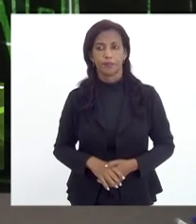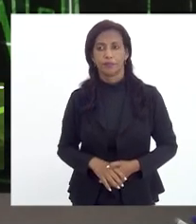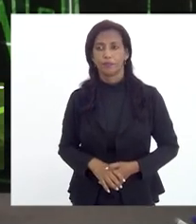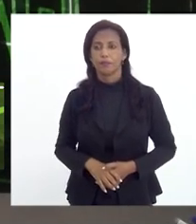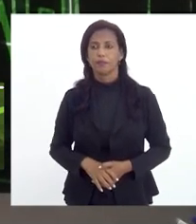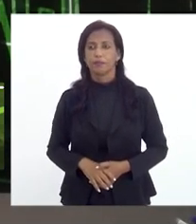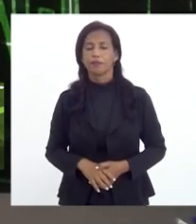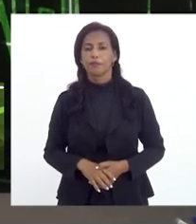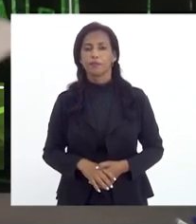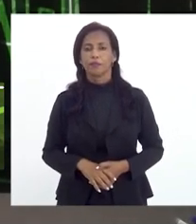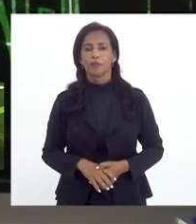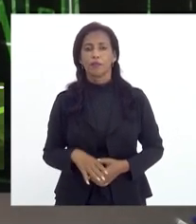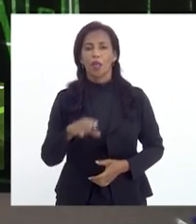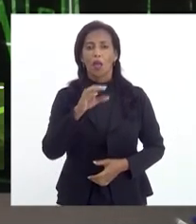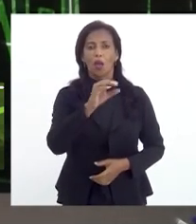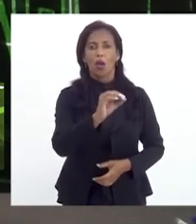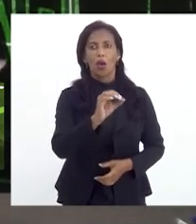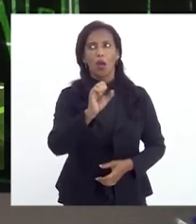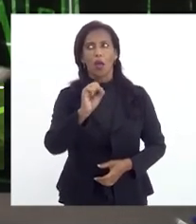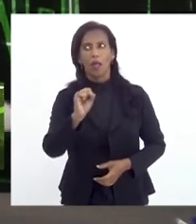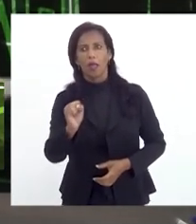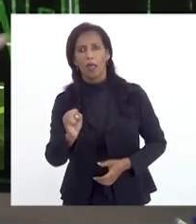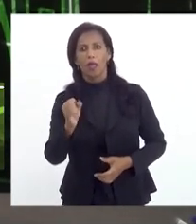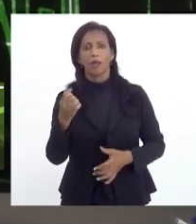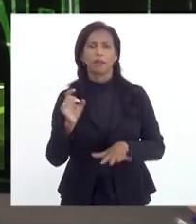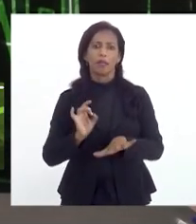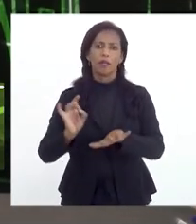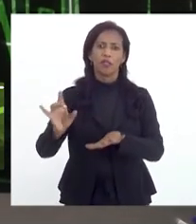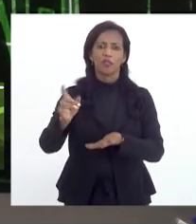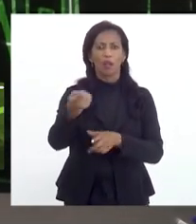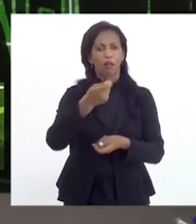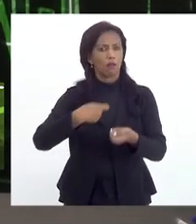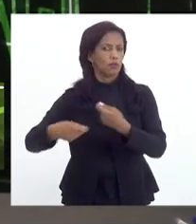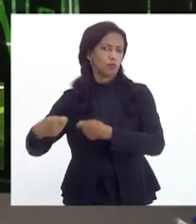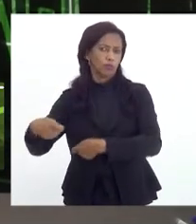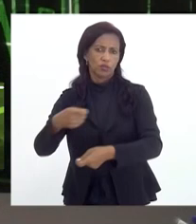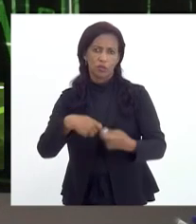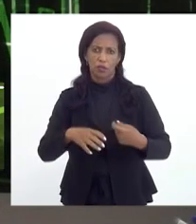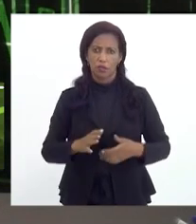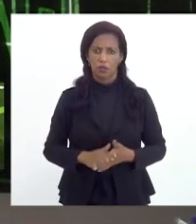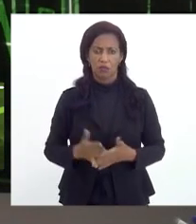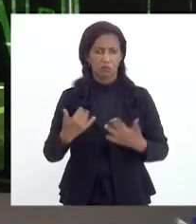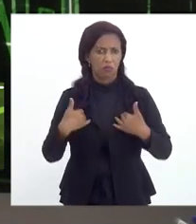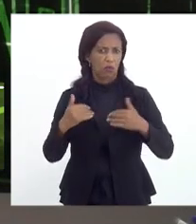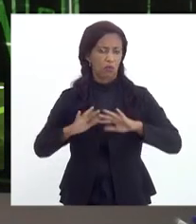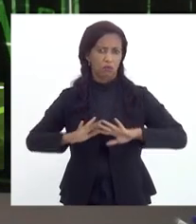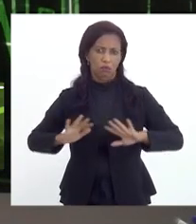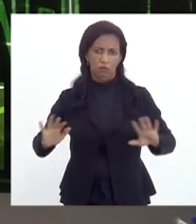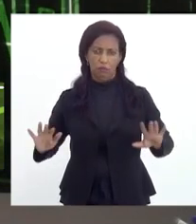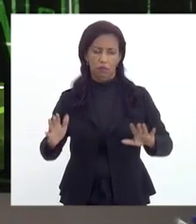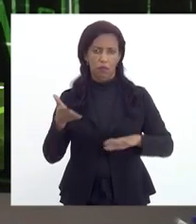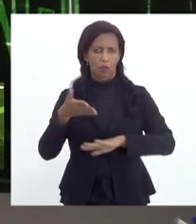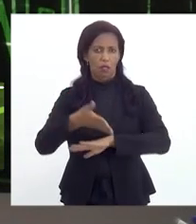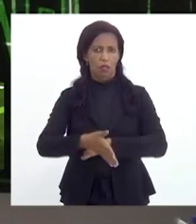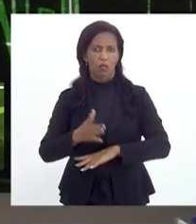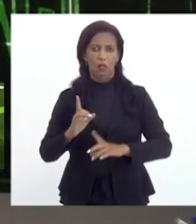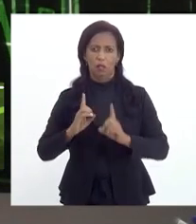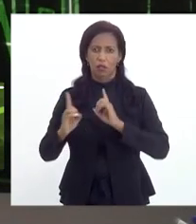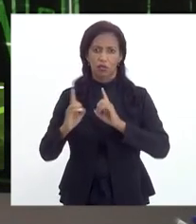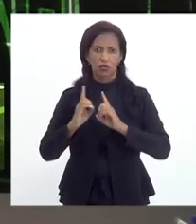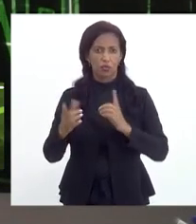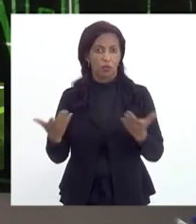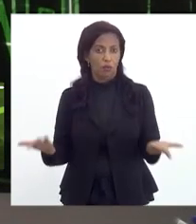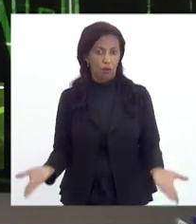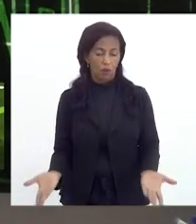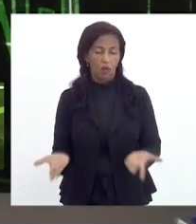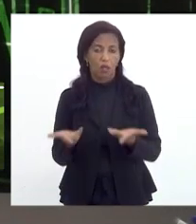A questão Da OAS Aí é uma questão De cada administração Não me compete Aqui Entrar na discussão Obviamente